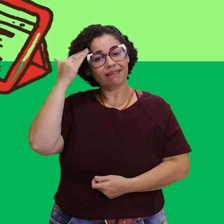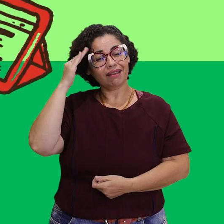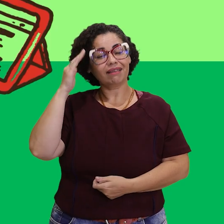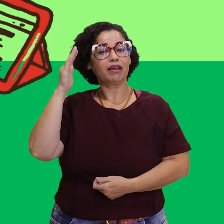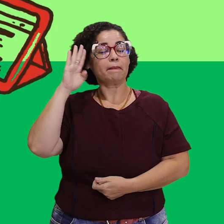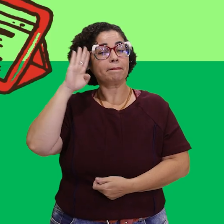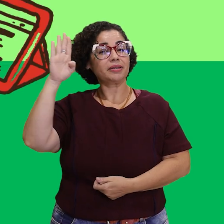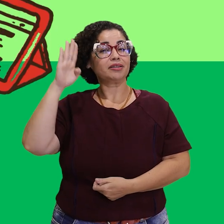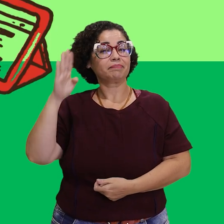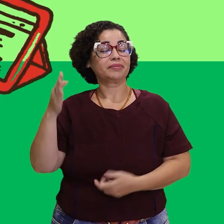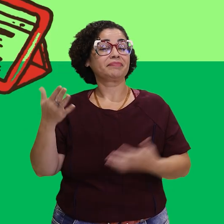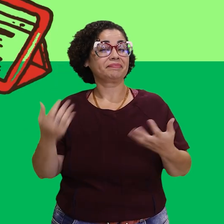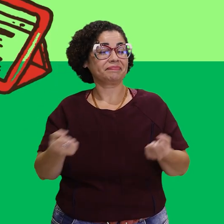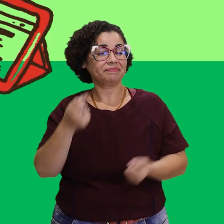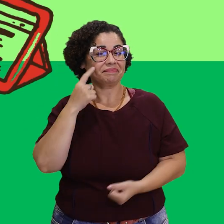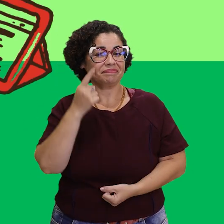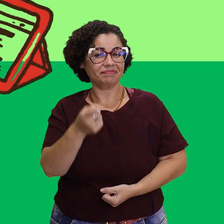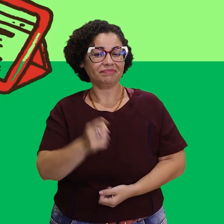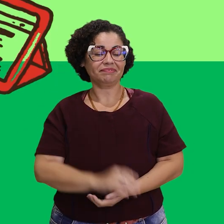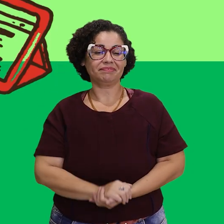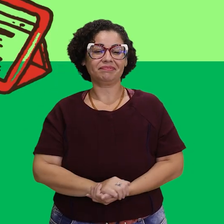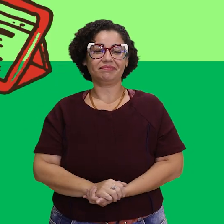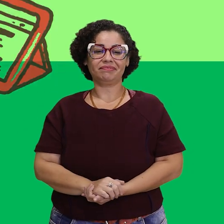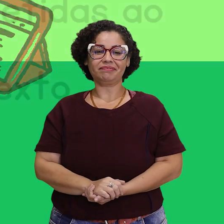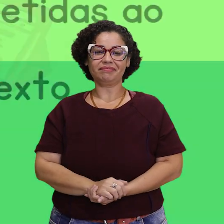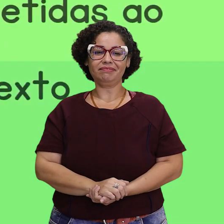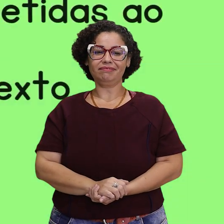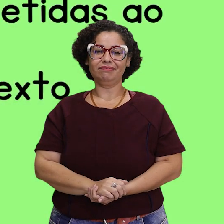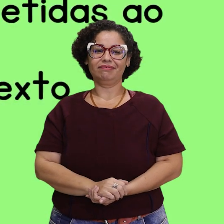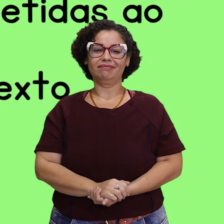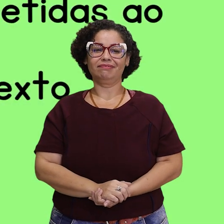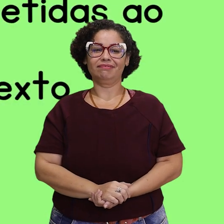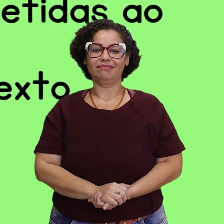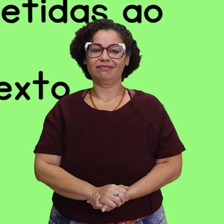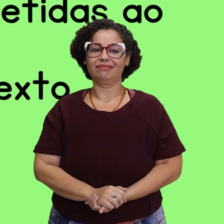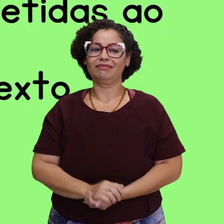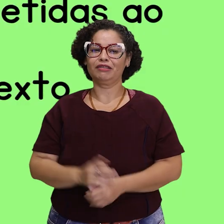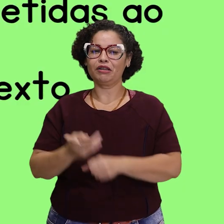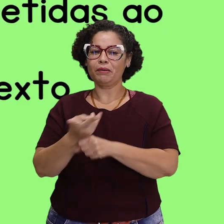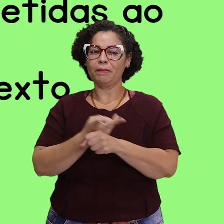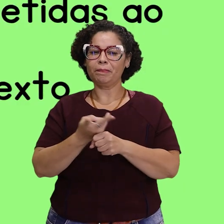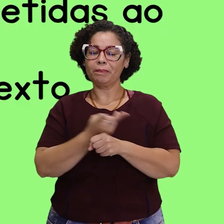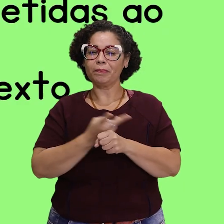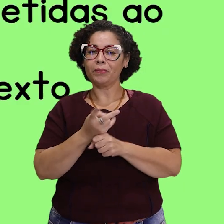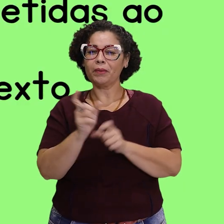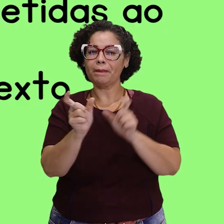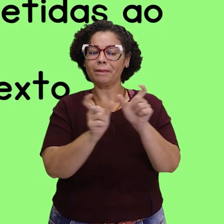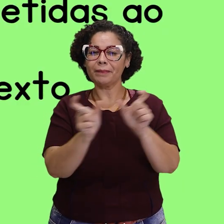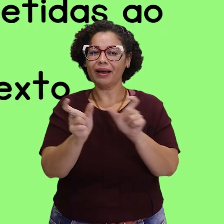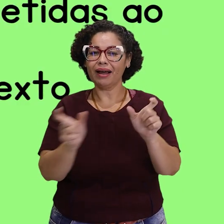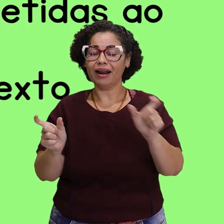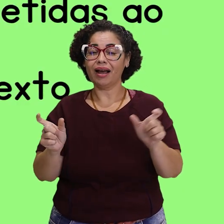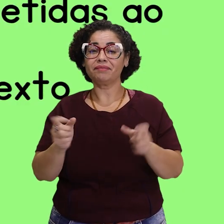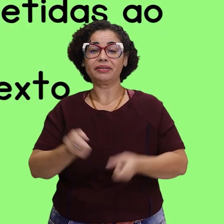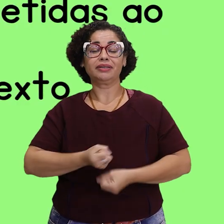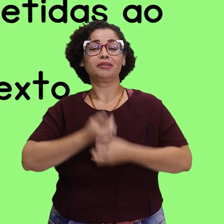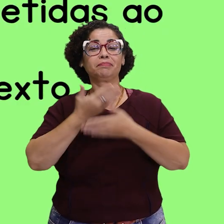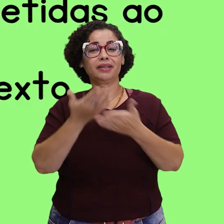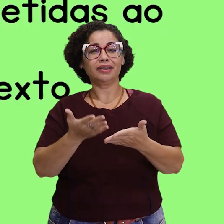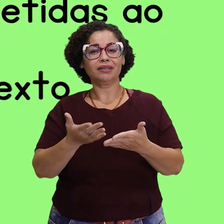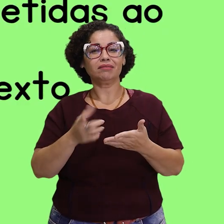ideia principal. Vamos a elas? Olha, a primeira. Procure por palavras